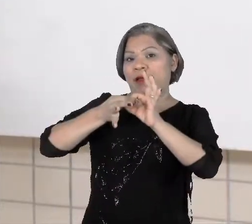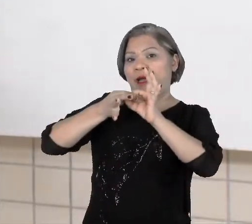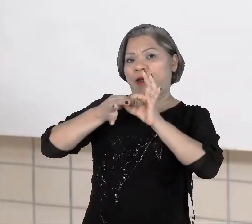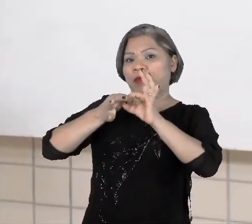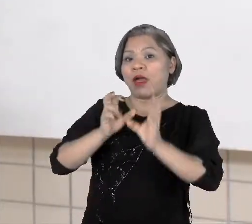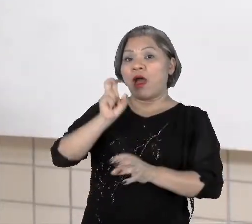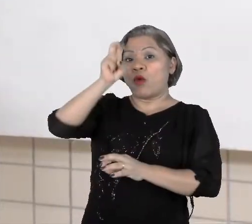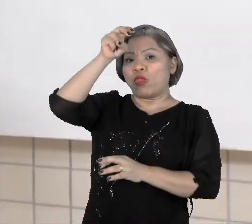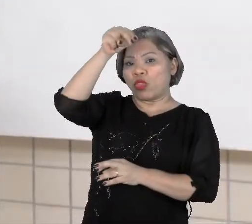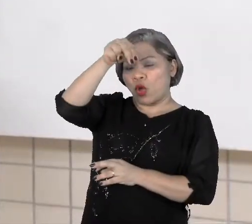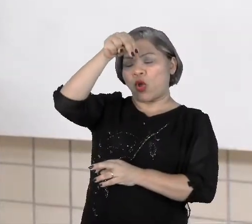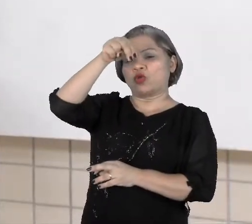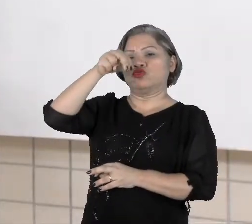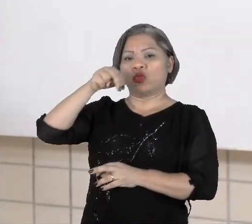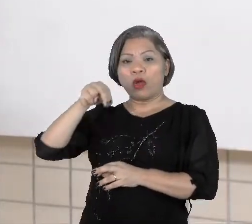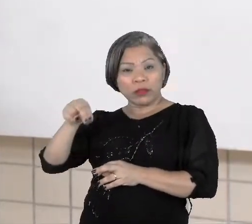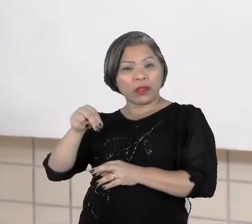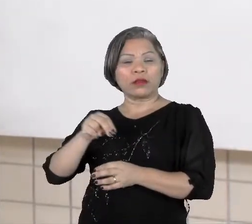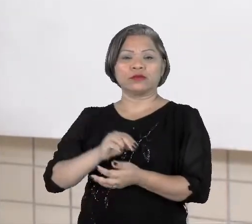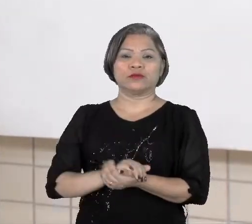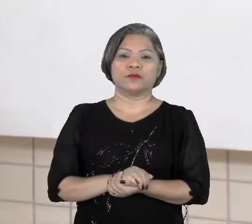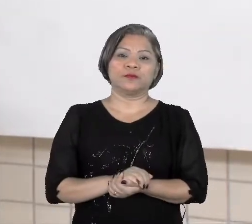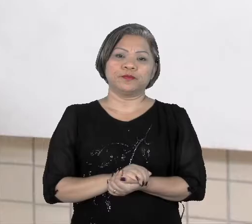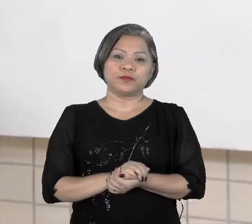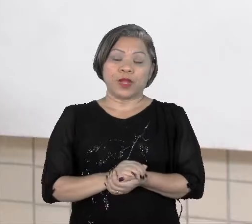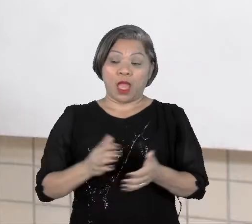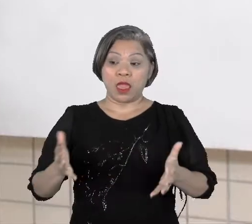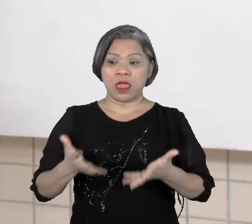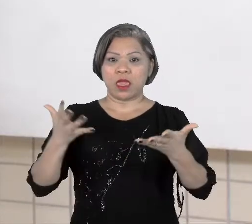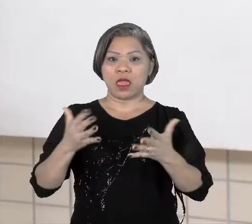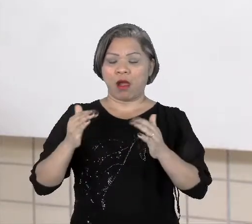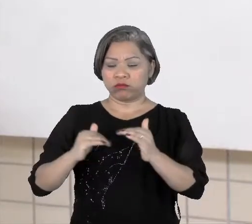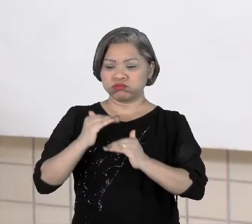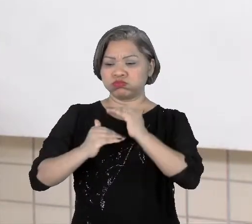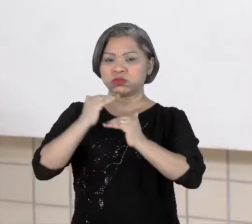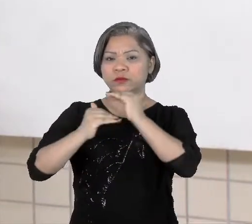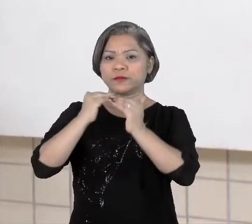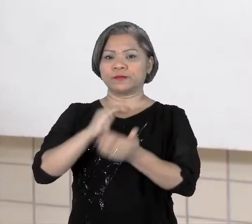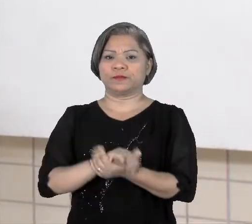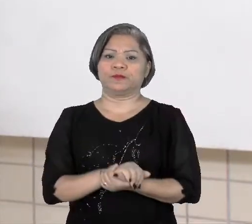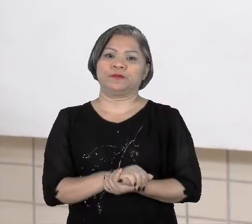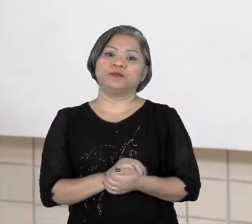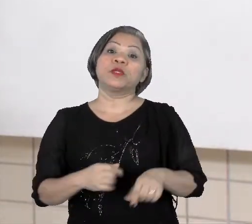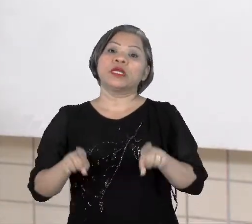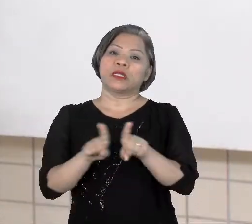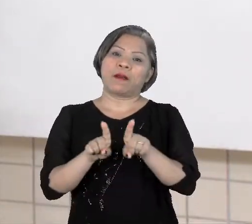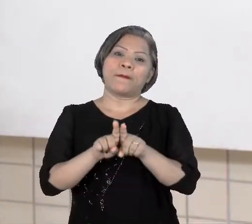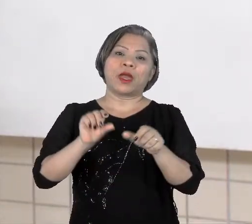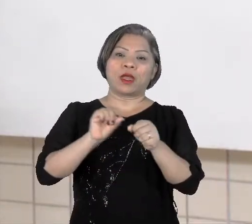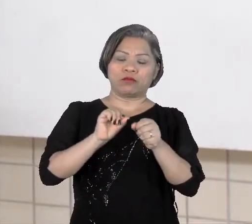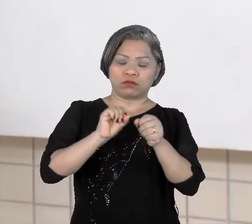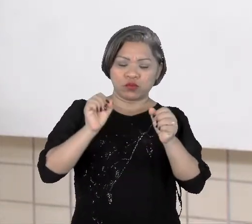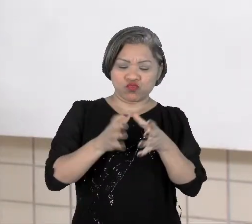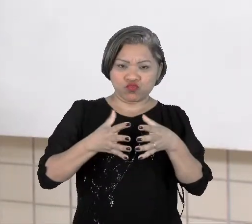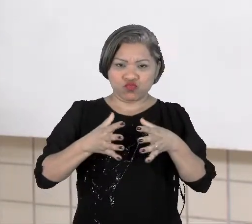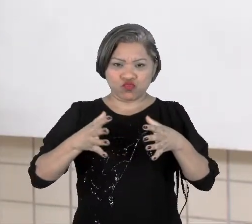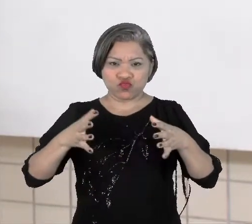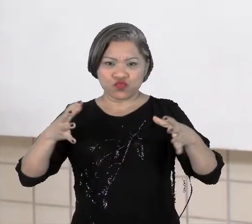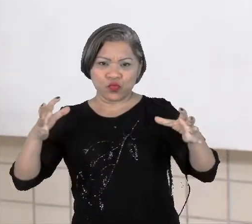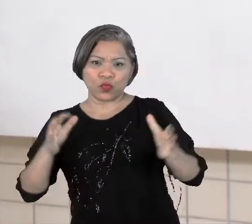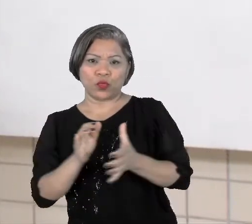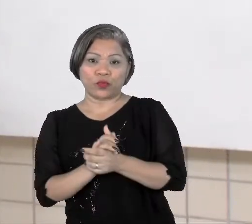com que aumenta também esse fluxo. Outro fator que fez com que aumentasse a exploração aurífera nessa